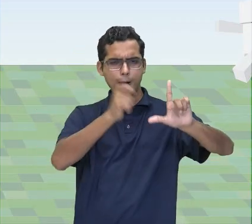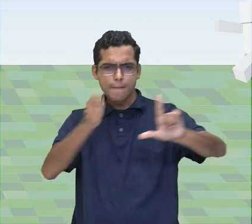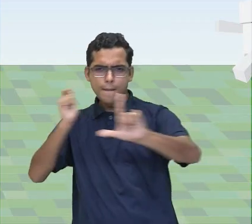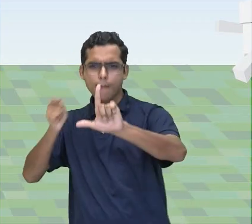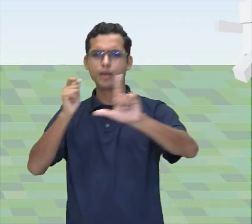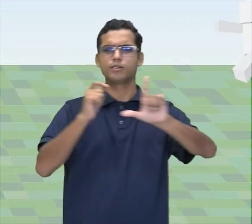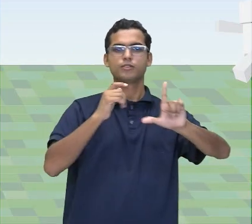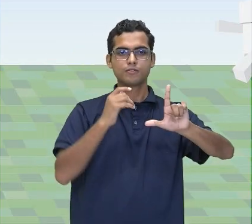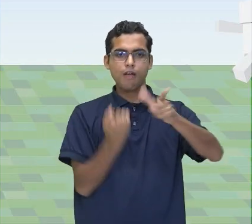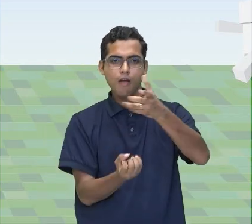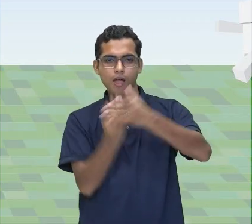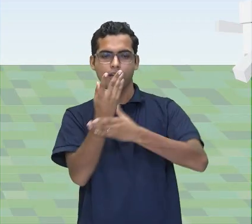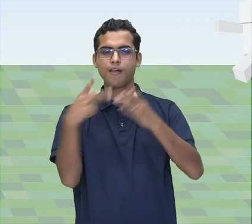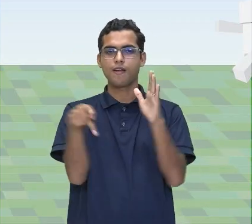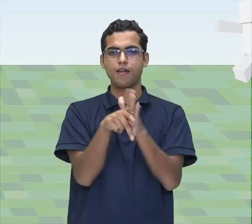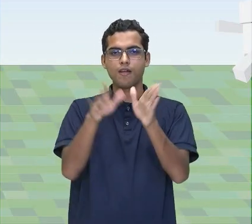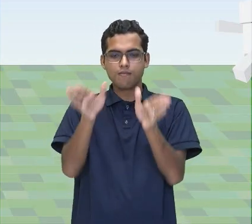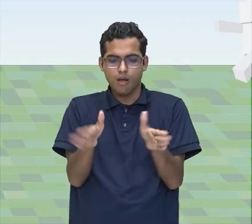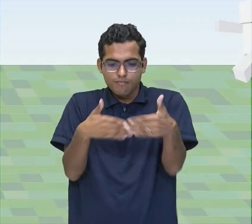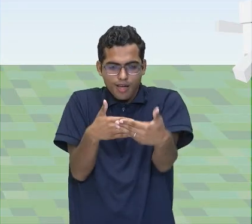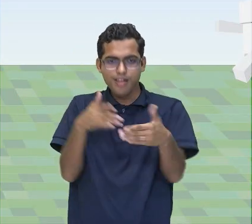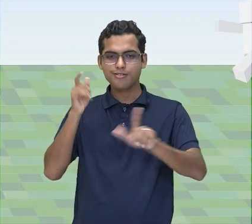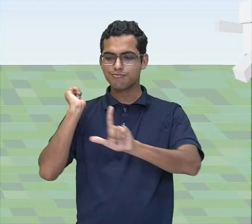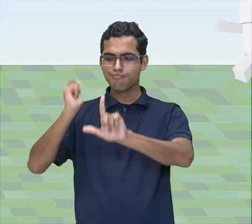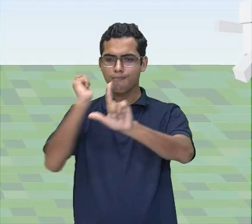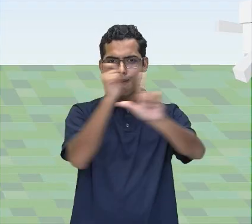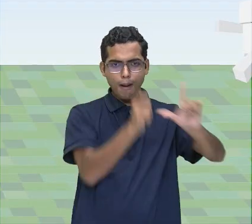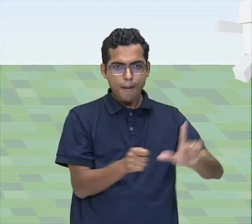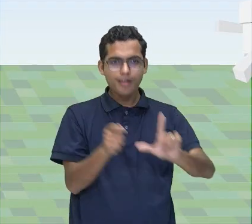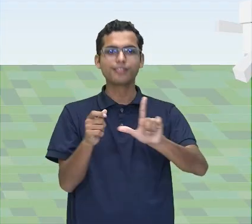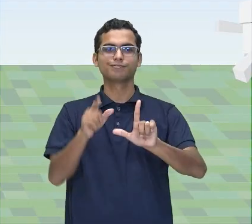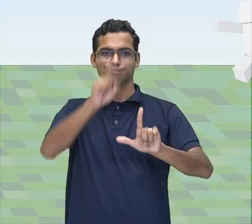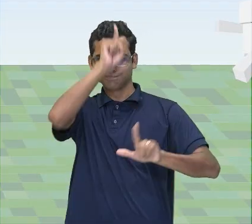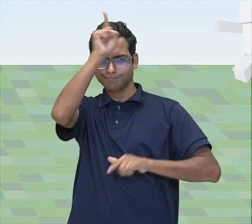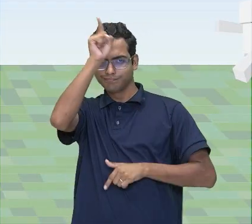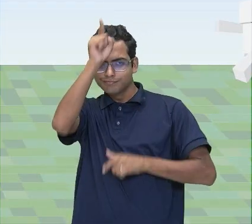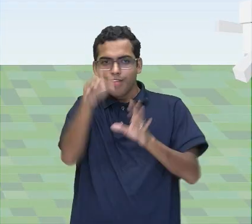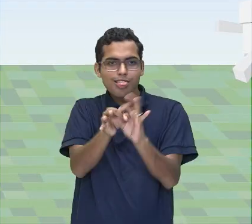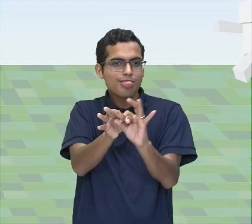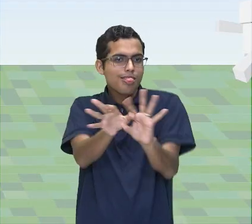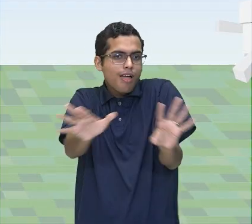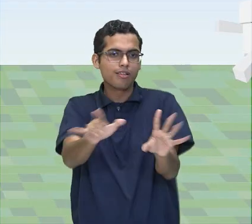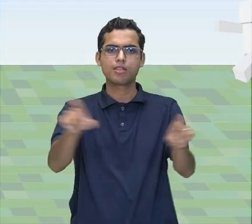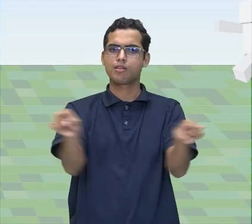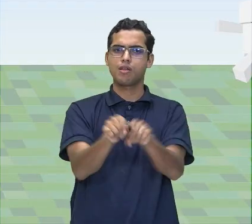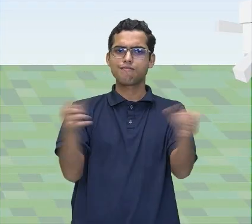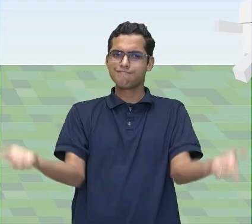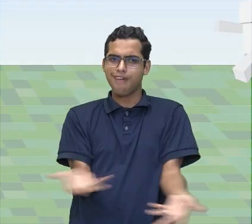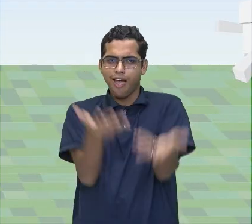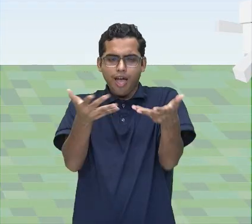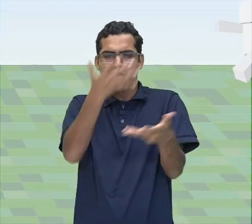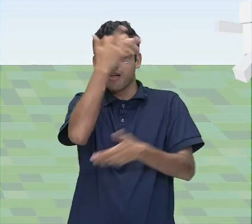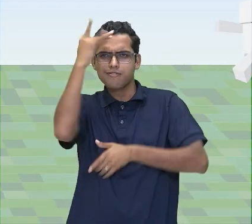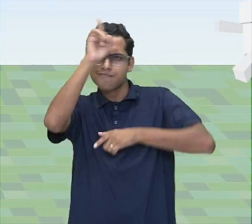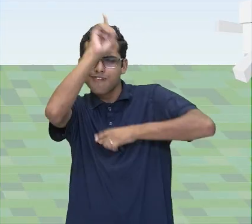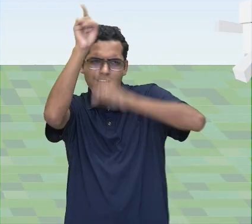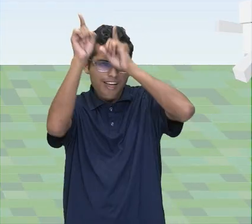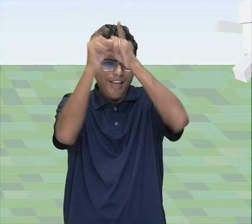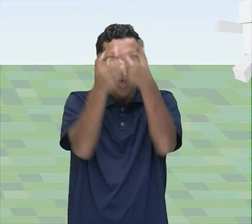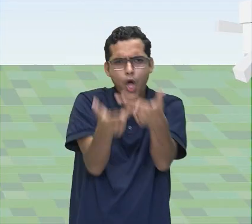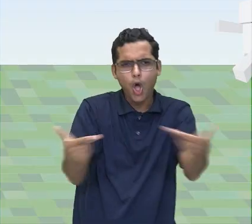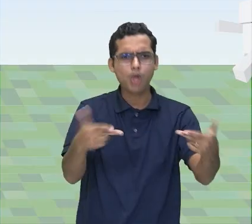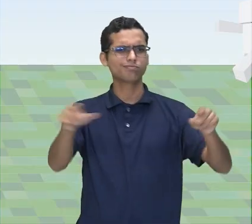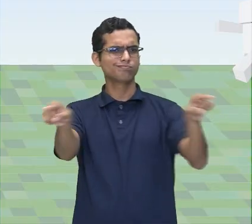benefícios incluem aí, olha só, a criatividade, uma vez que a liberdade da construção estimula a criatividade e